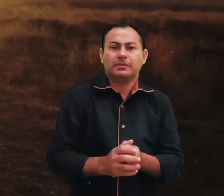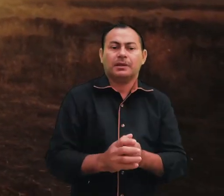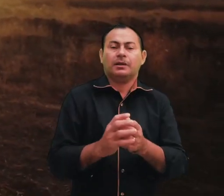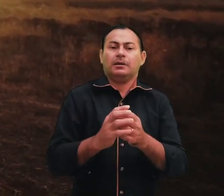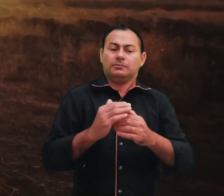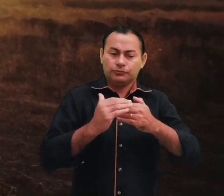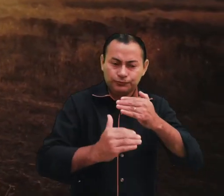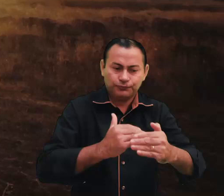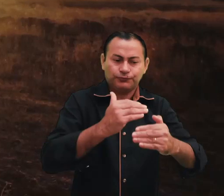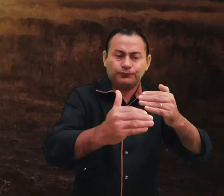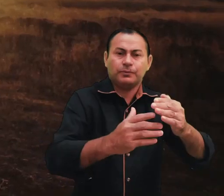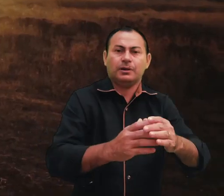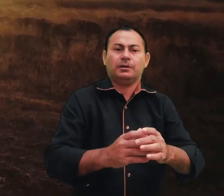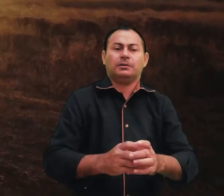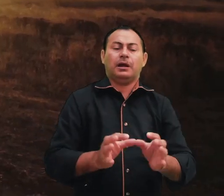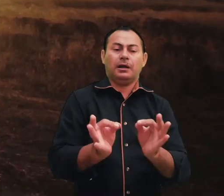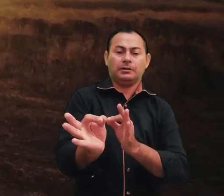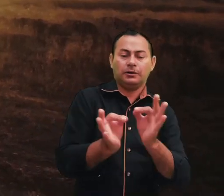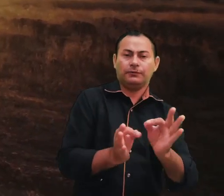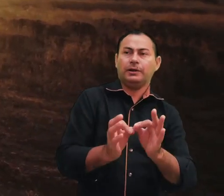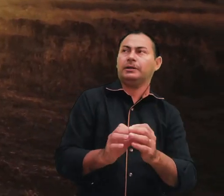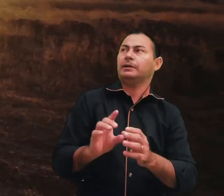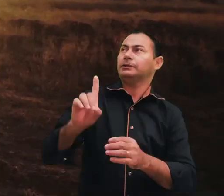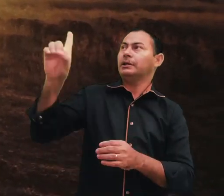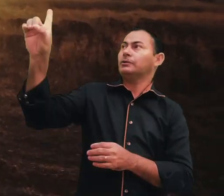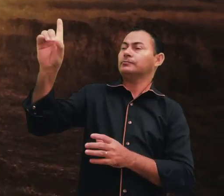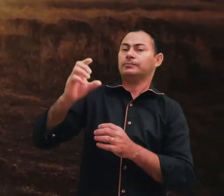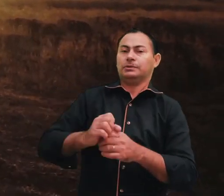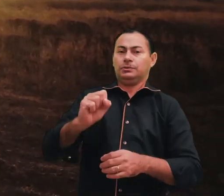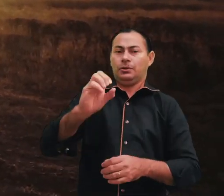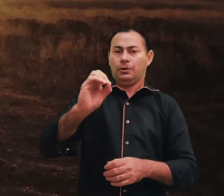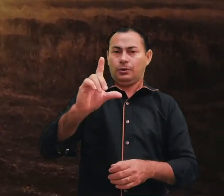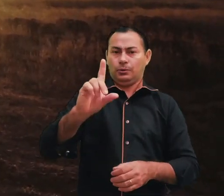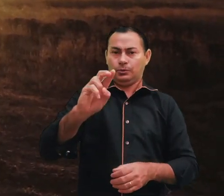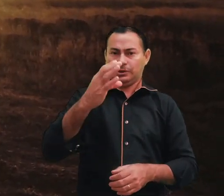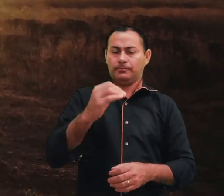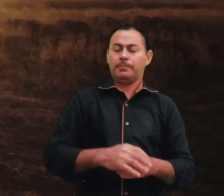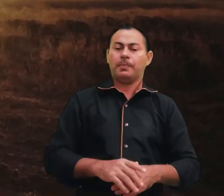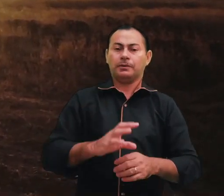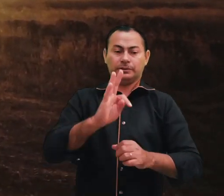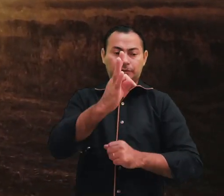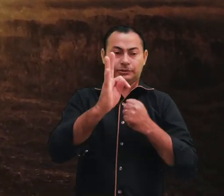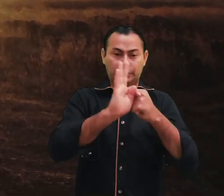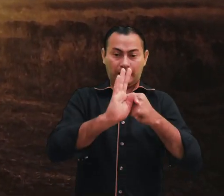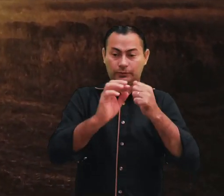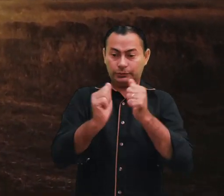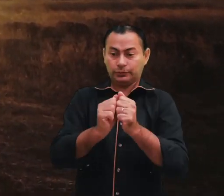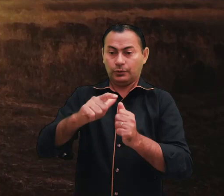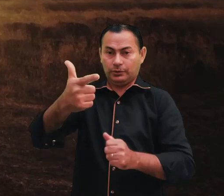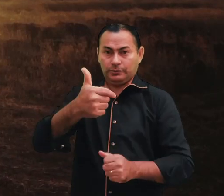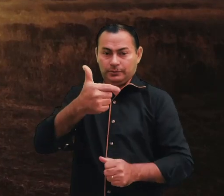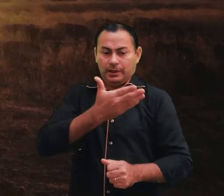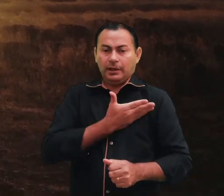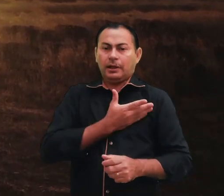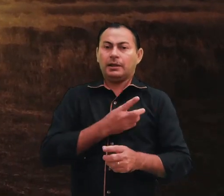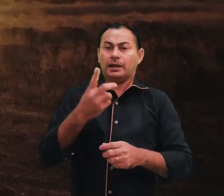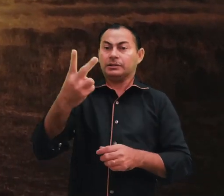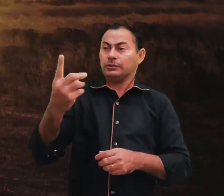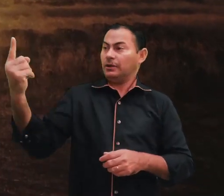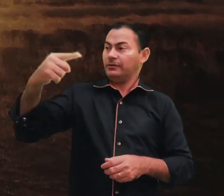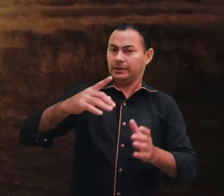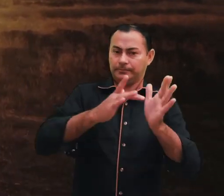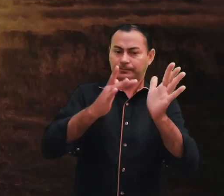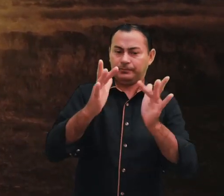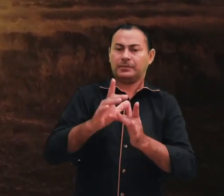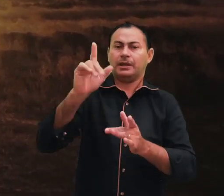a sequência da solução de Deus. Tiago, assim como os outros apóstolos, aborda a questão da segunda vinda de Cristo, dizendo